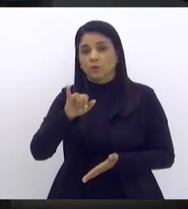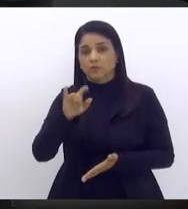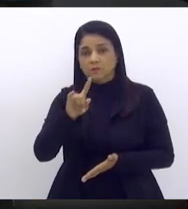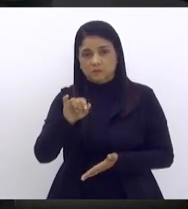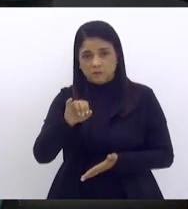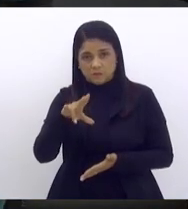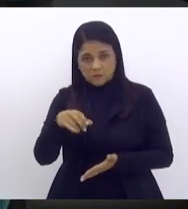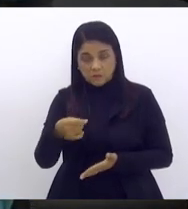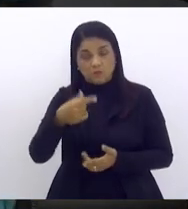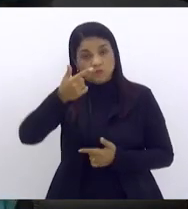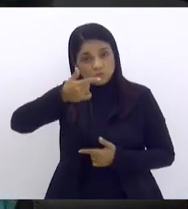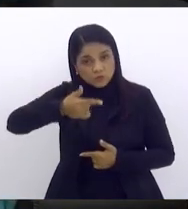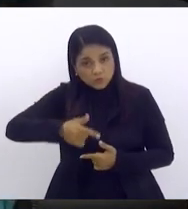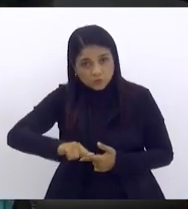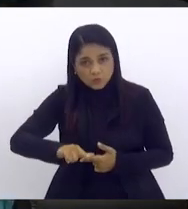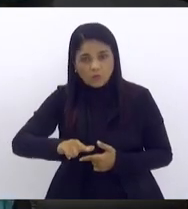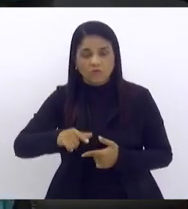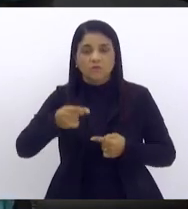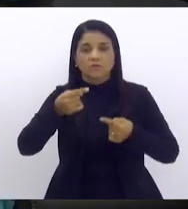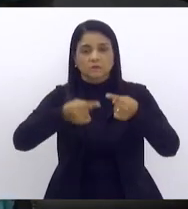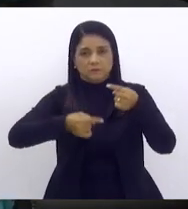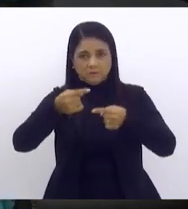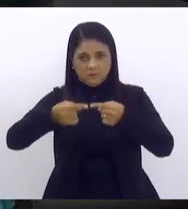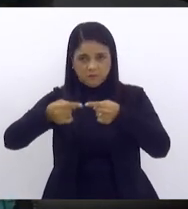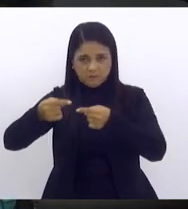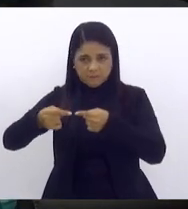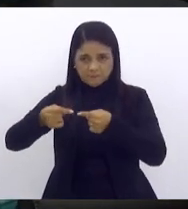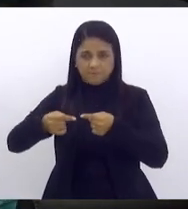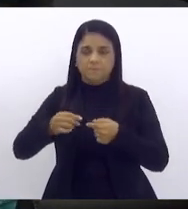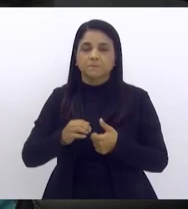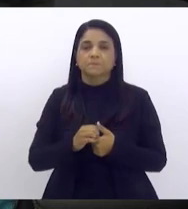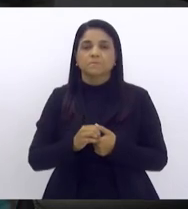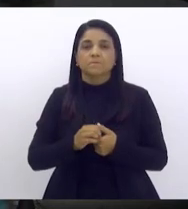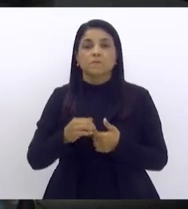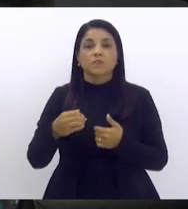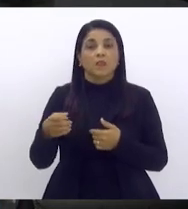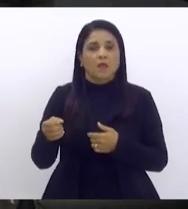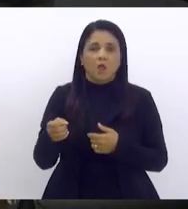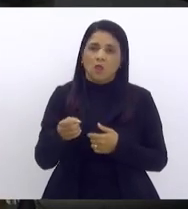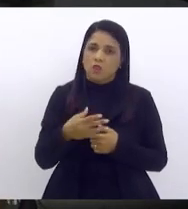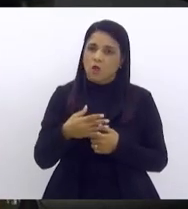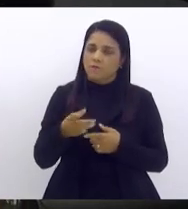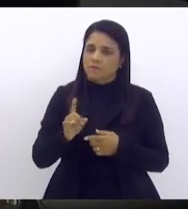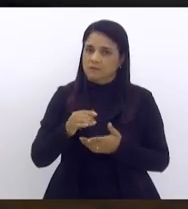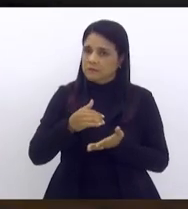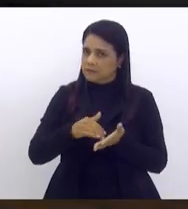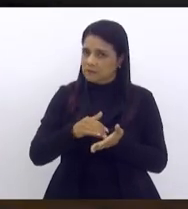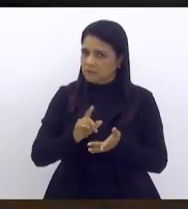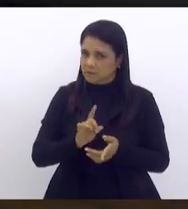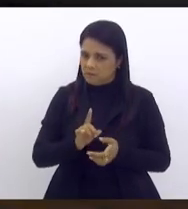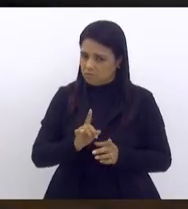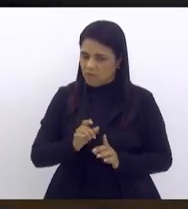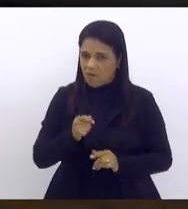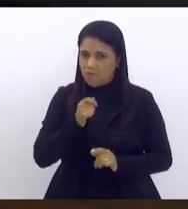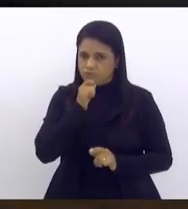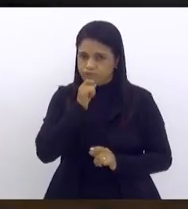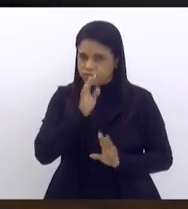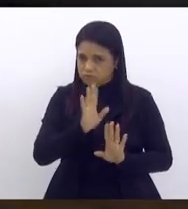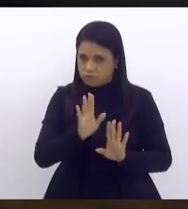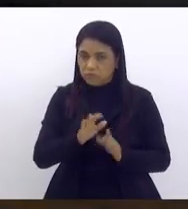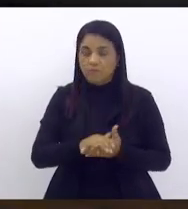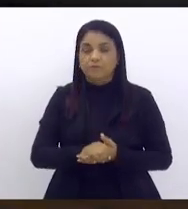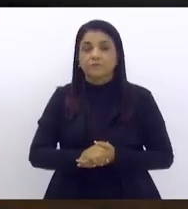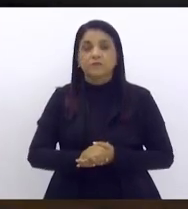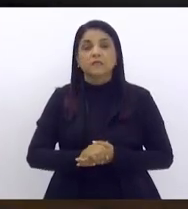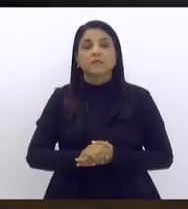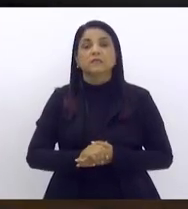novo o debate. Com a nova secretária, não. O que se coloca? E assim, tudo na